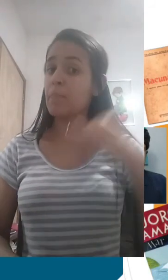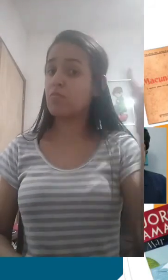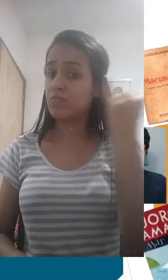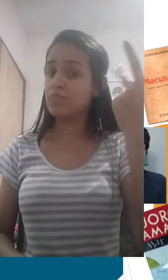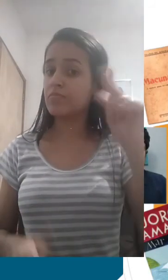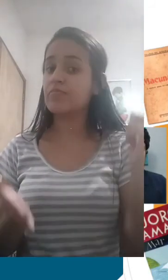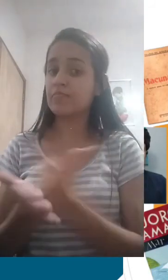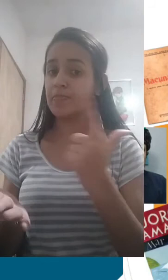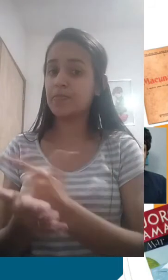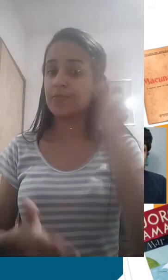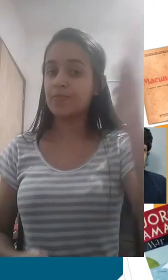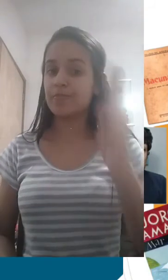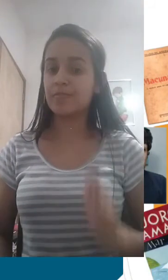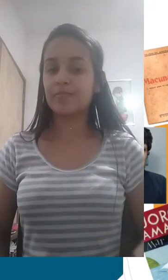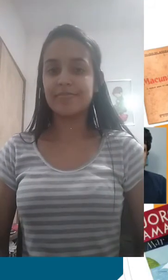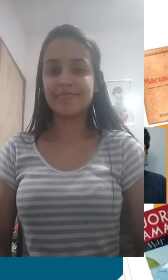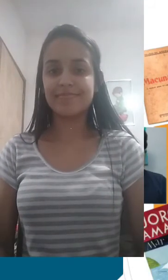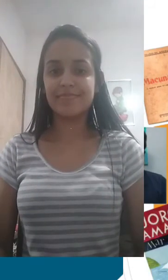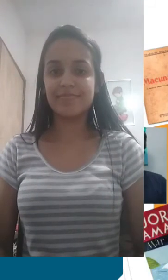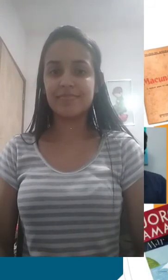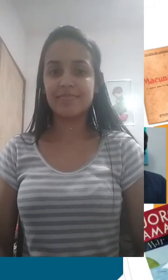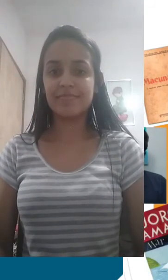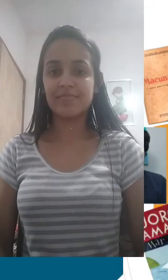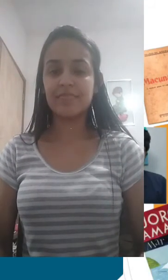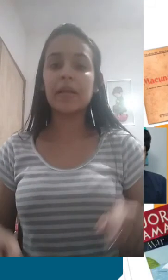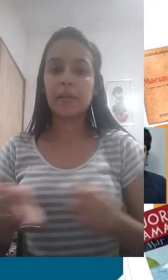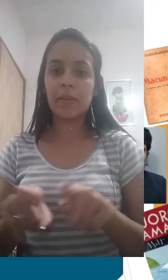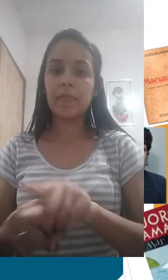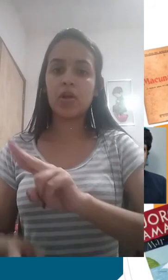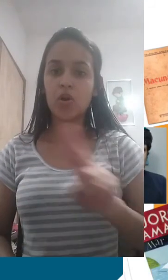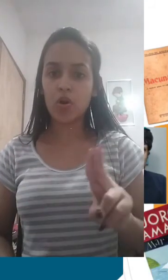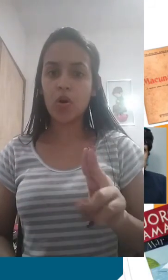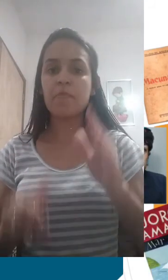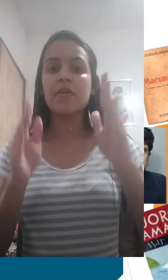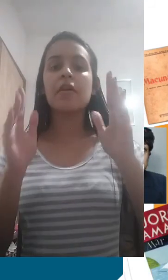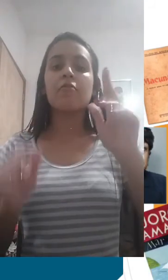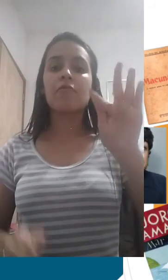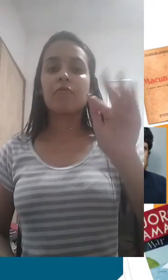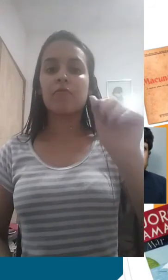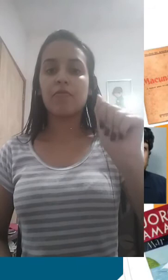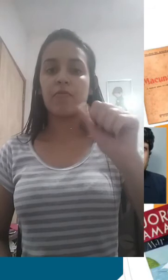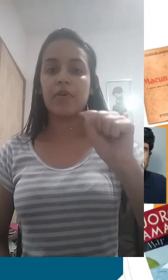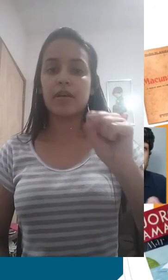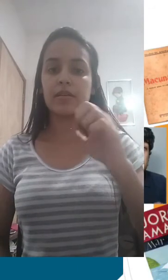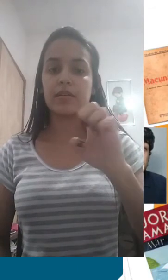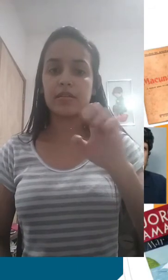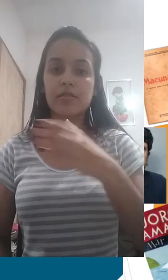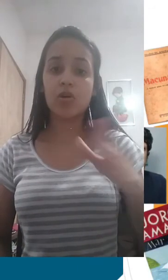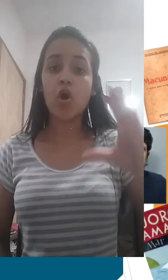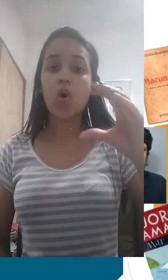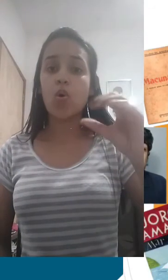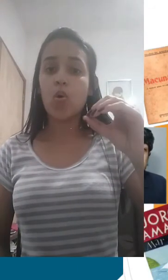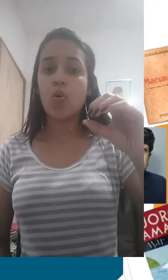Também chamada de fase de consolidação, a literatura brasileira estava vivendo uma fase de